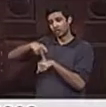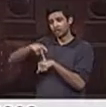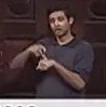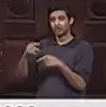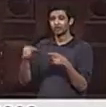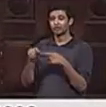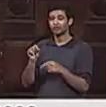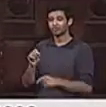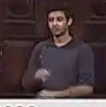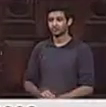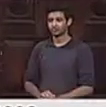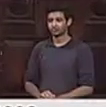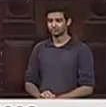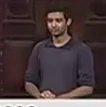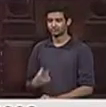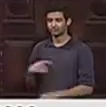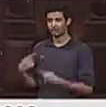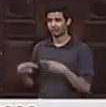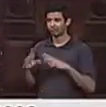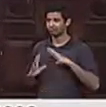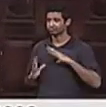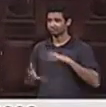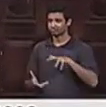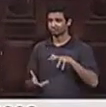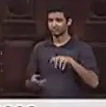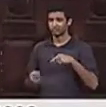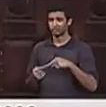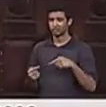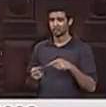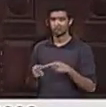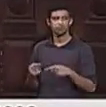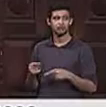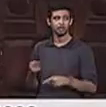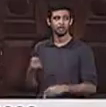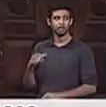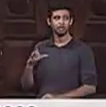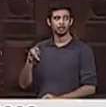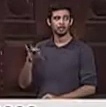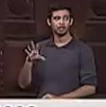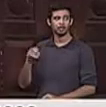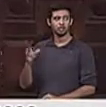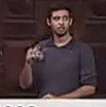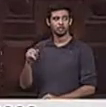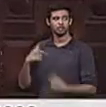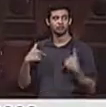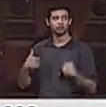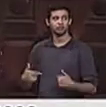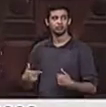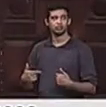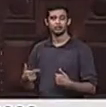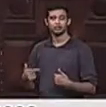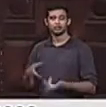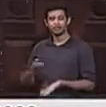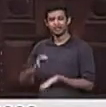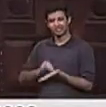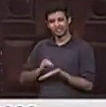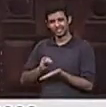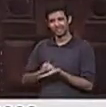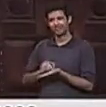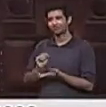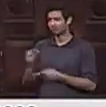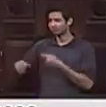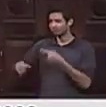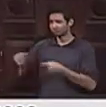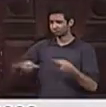rabeira na geopolítica mundial, no chamado concerto das nações, que não é concerto coisa nenhuma, é da mais absoluta